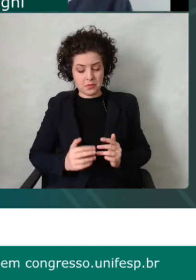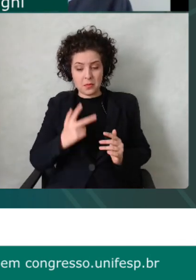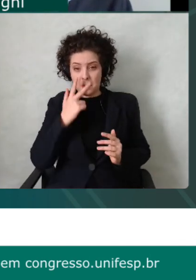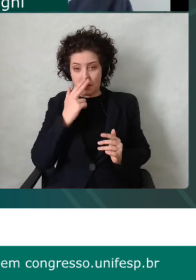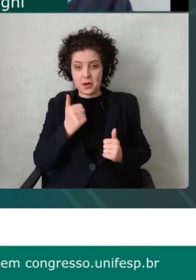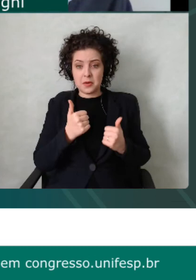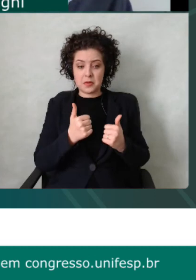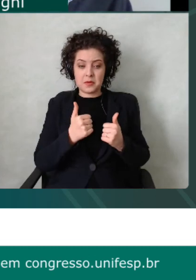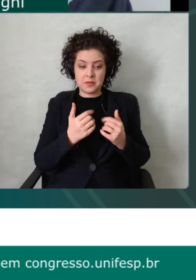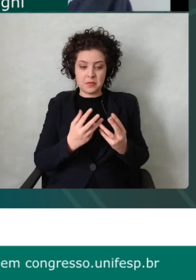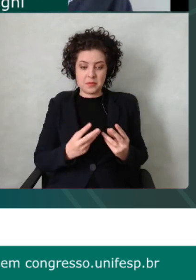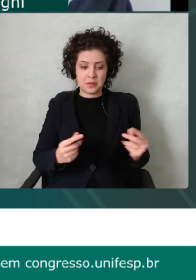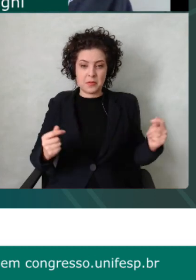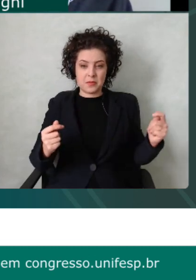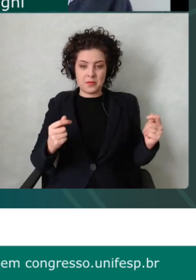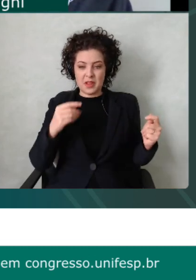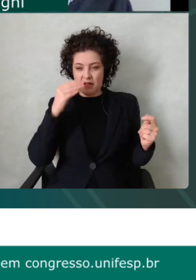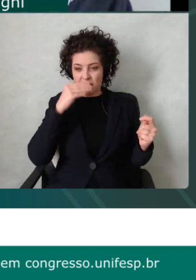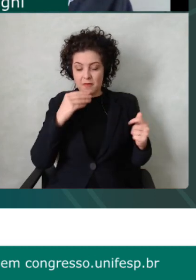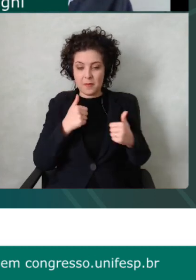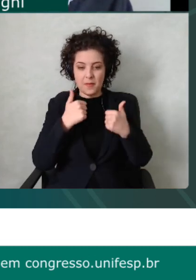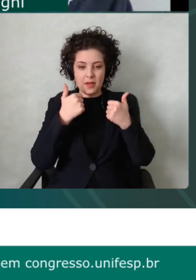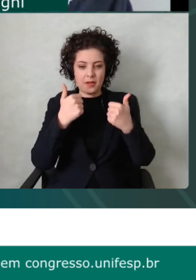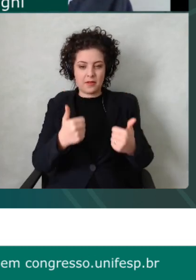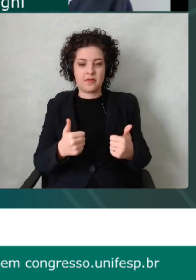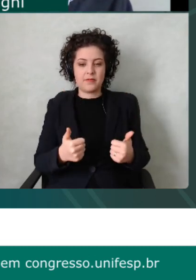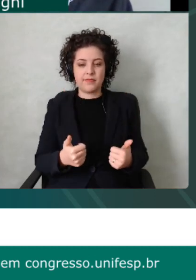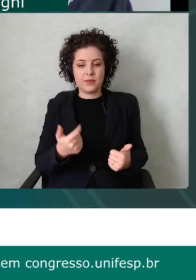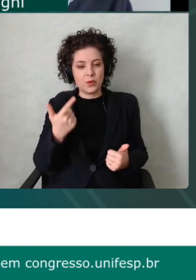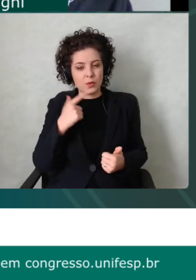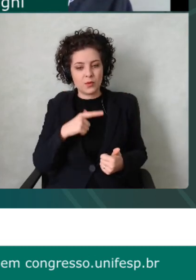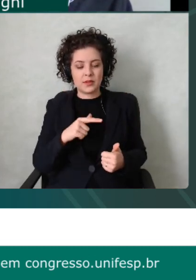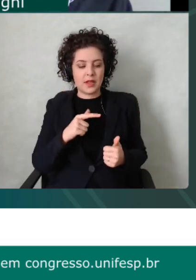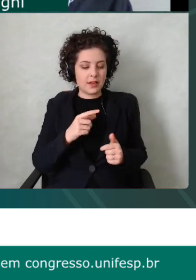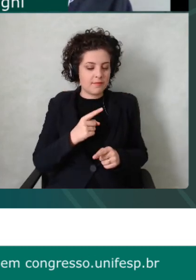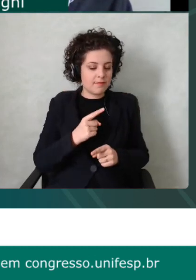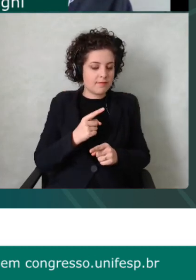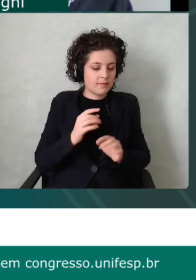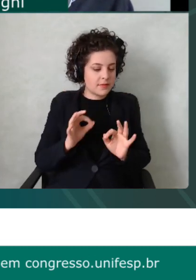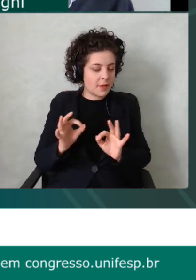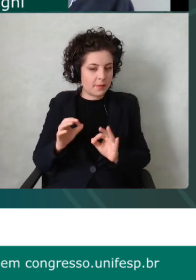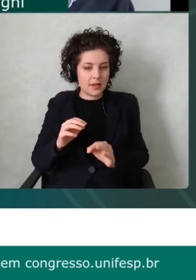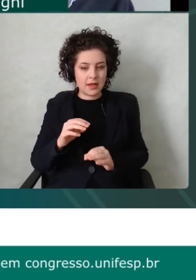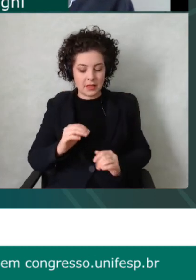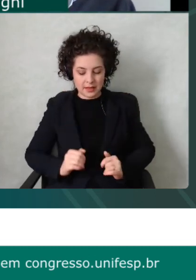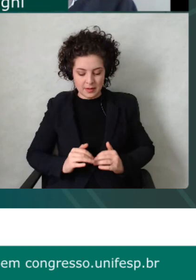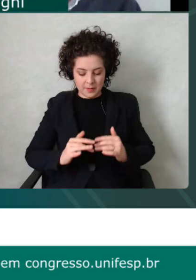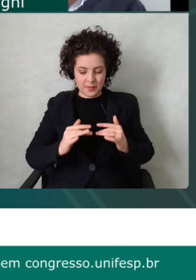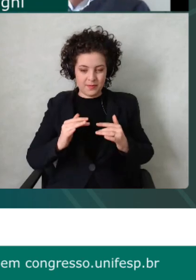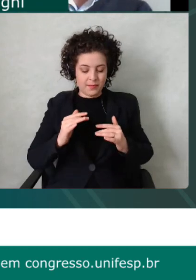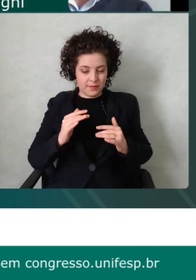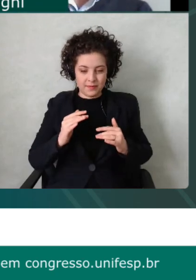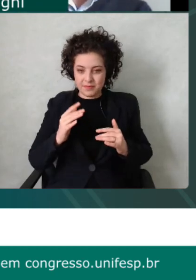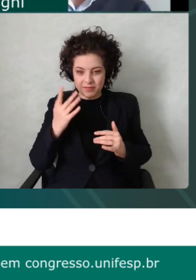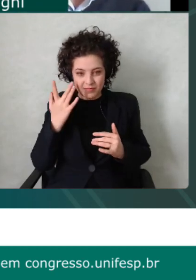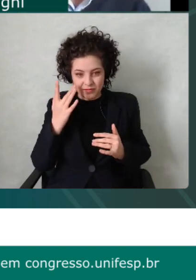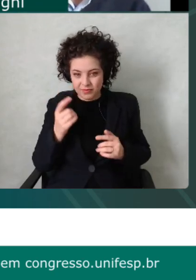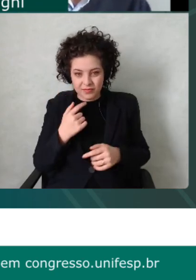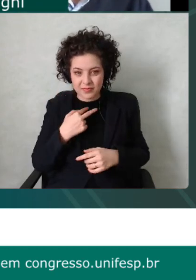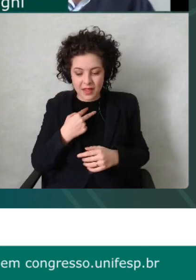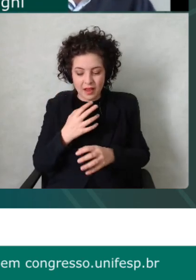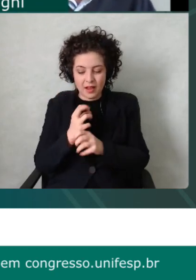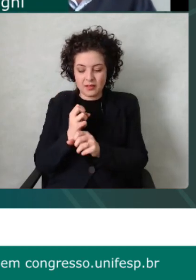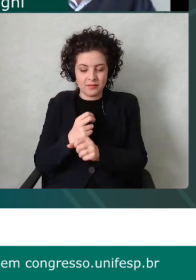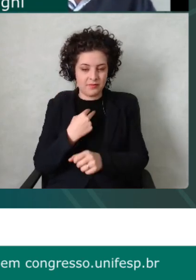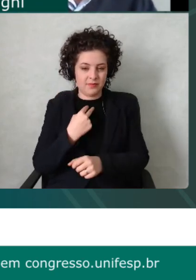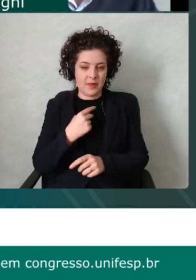estão caindo, a imunidade celular a gente não consegue detectar. Então eu queria deixar bem claro que a gente ainda não tem essa garantia, mas que os caminhos são